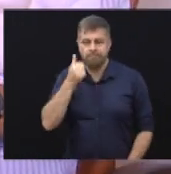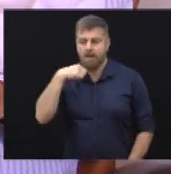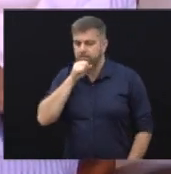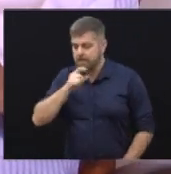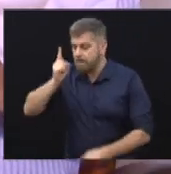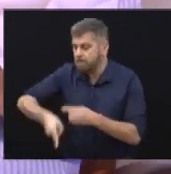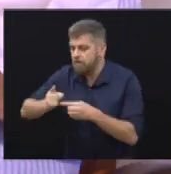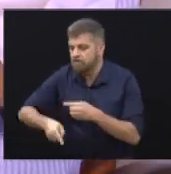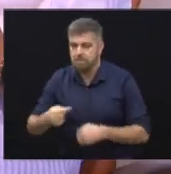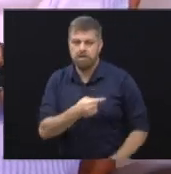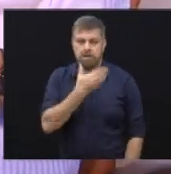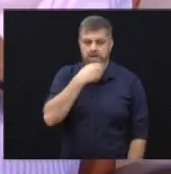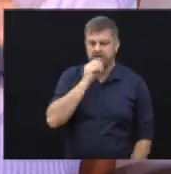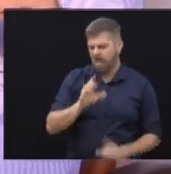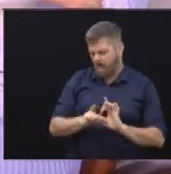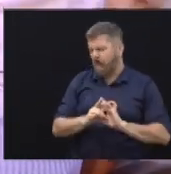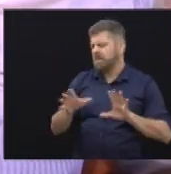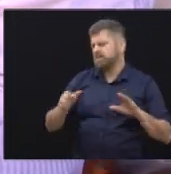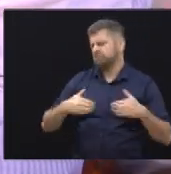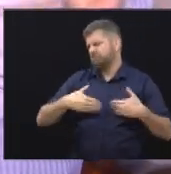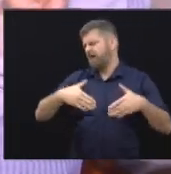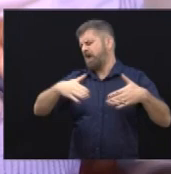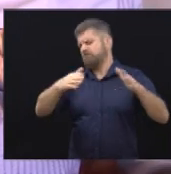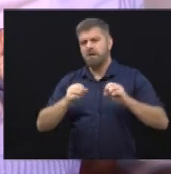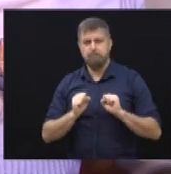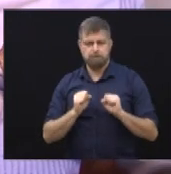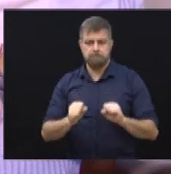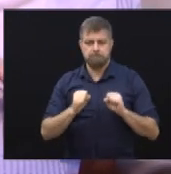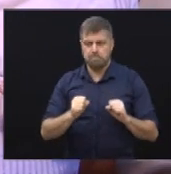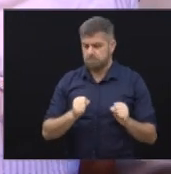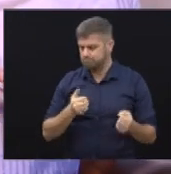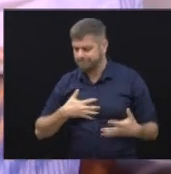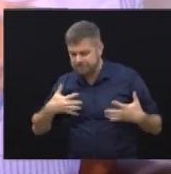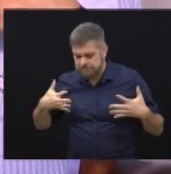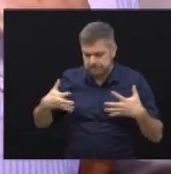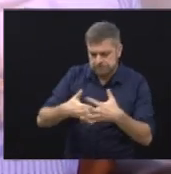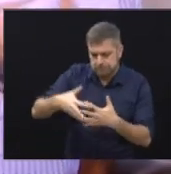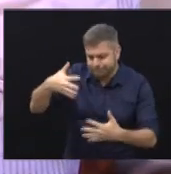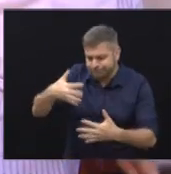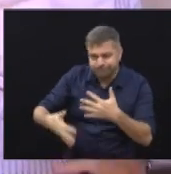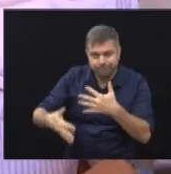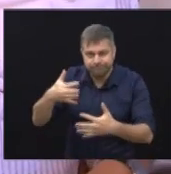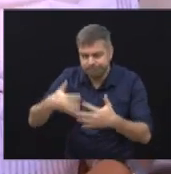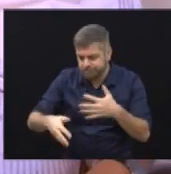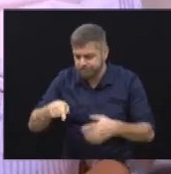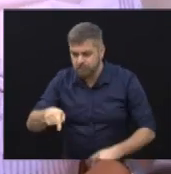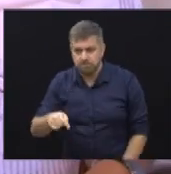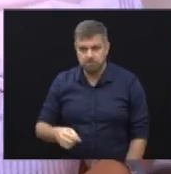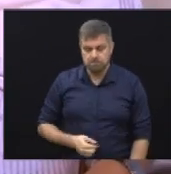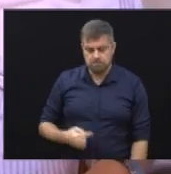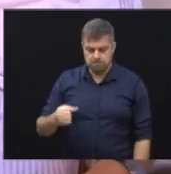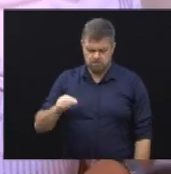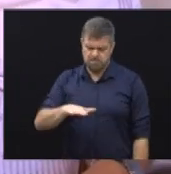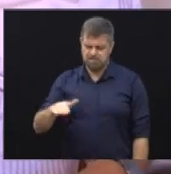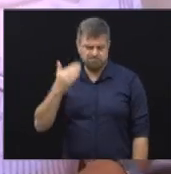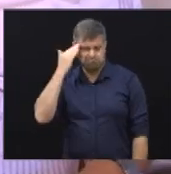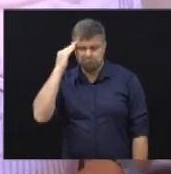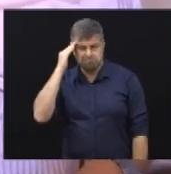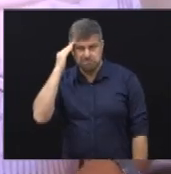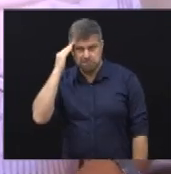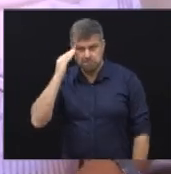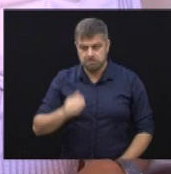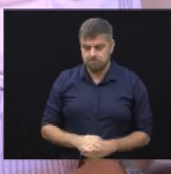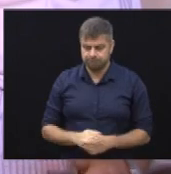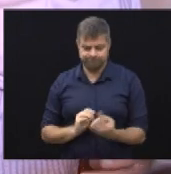a mãe falar não e o pai falar sim, né? Isso vai criando confusão, né, mentalmente